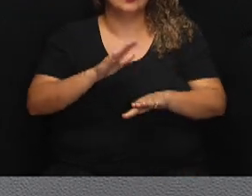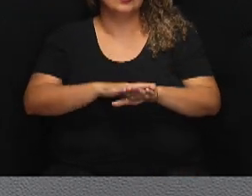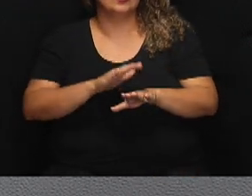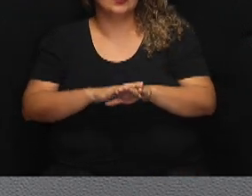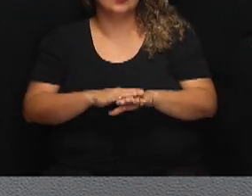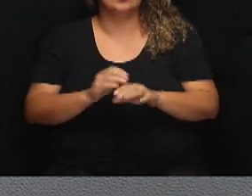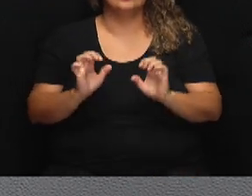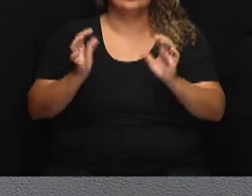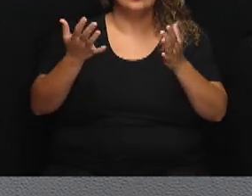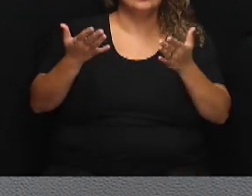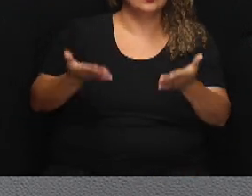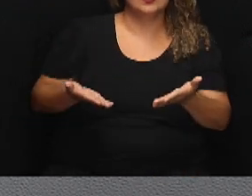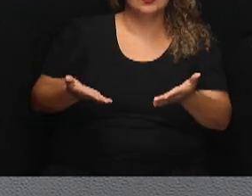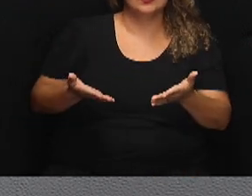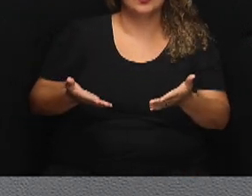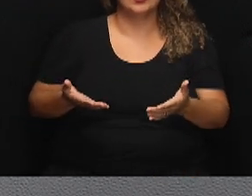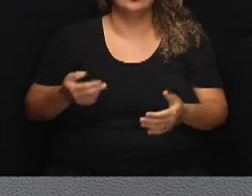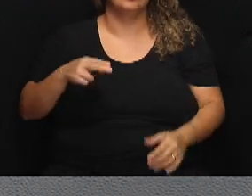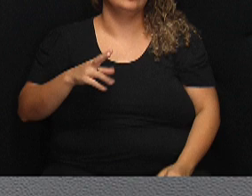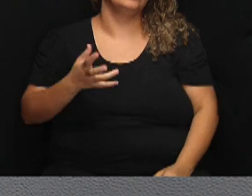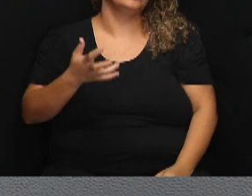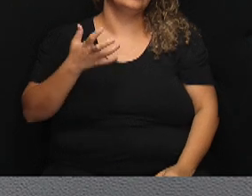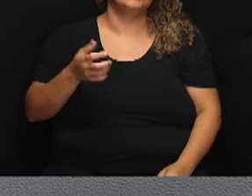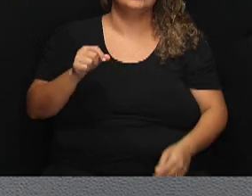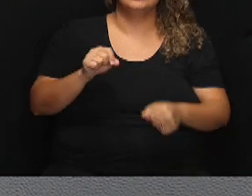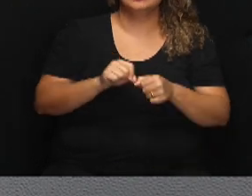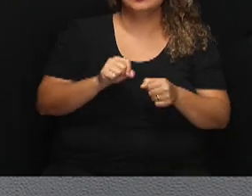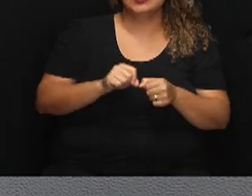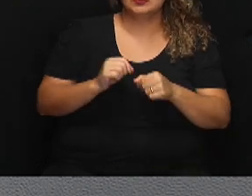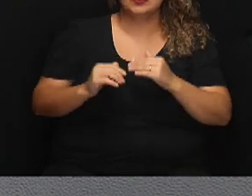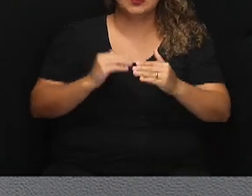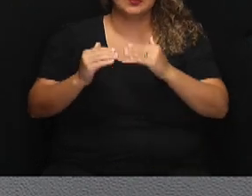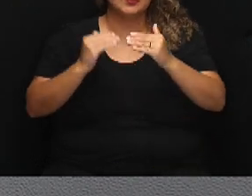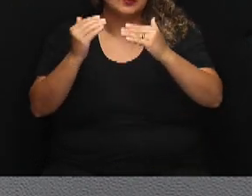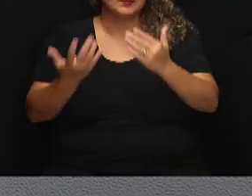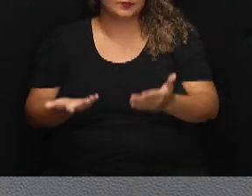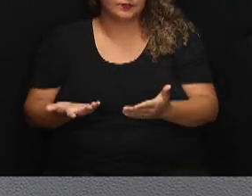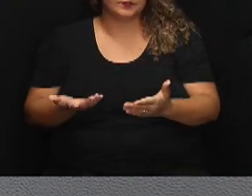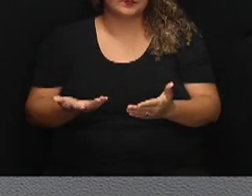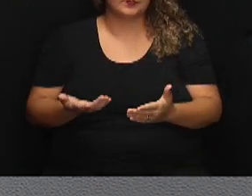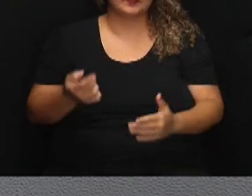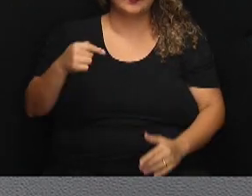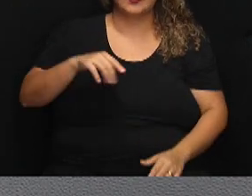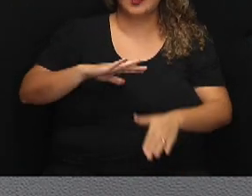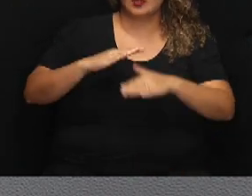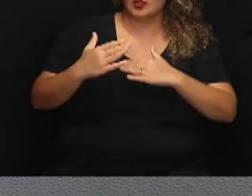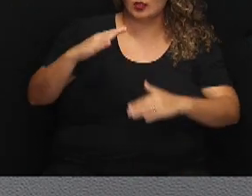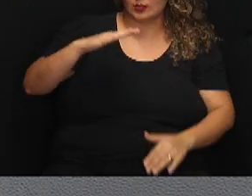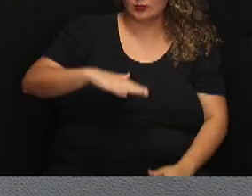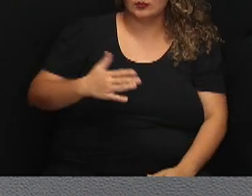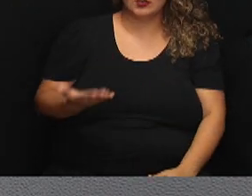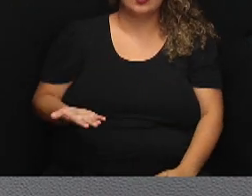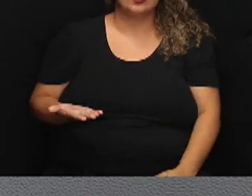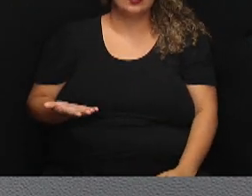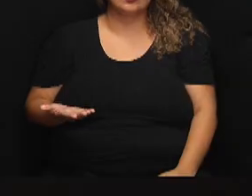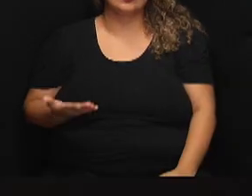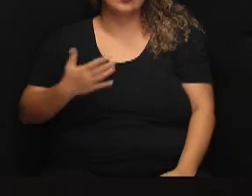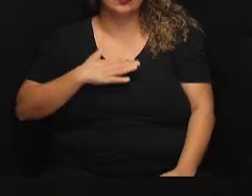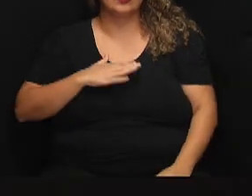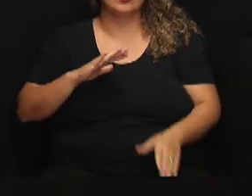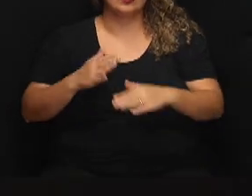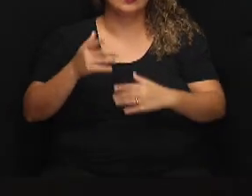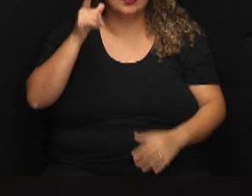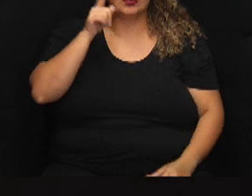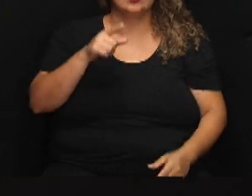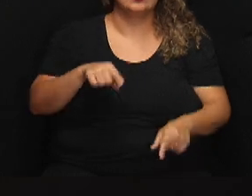fazendo um festival, ou então a gente quer fazer uma construção que seja aqui no meu bairro, né? E a gente